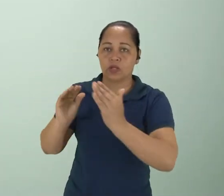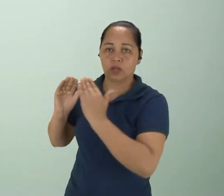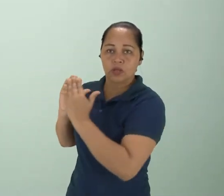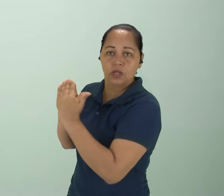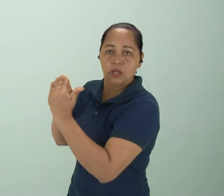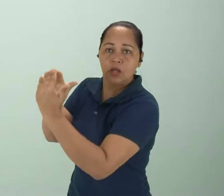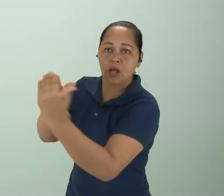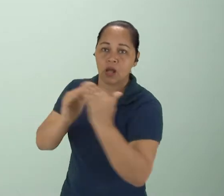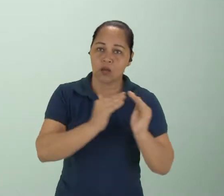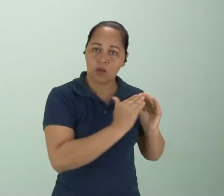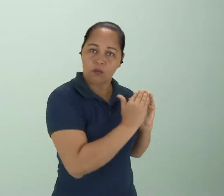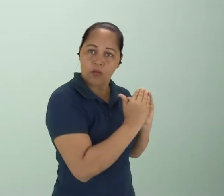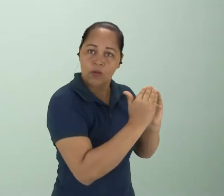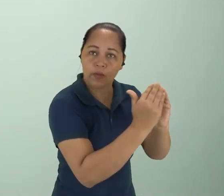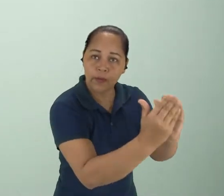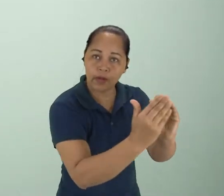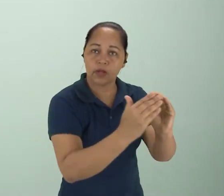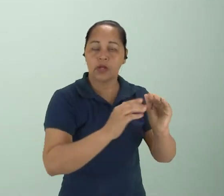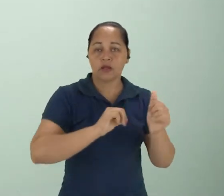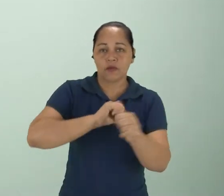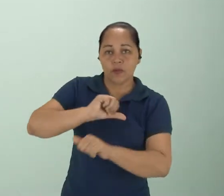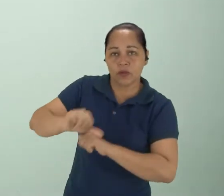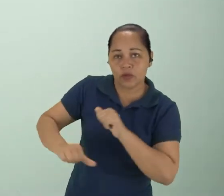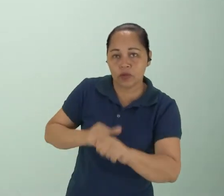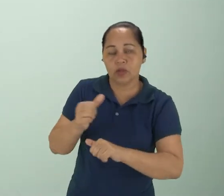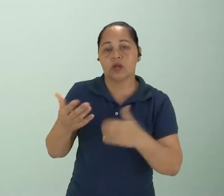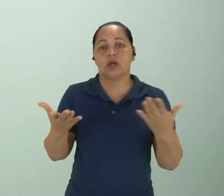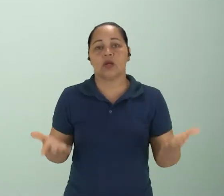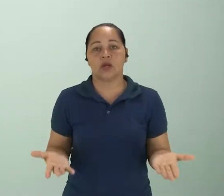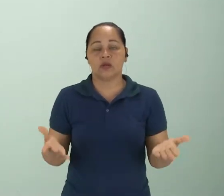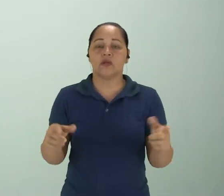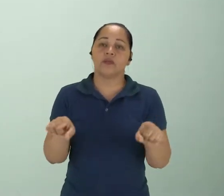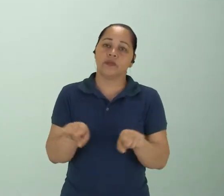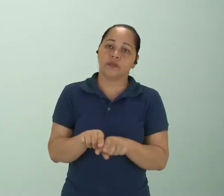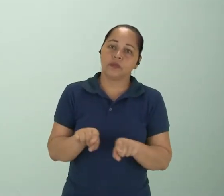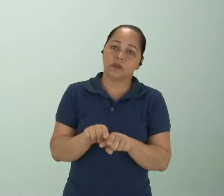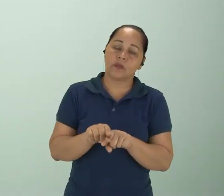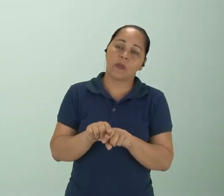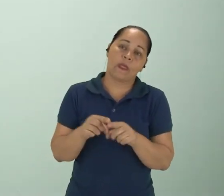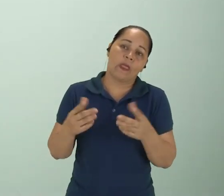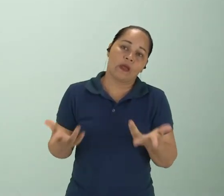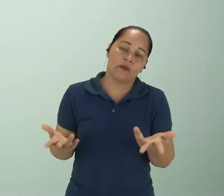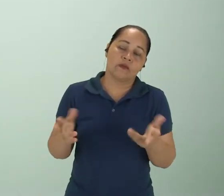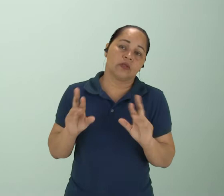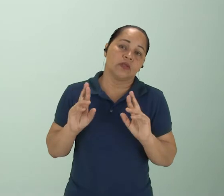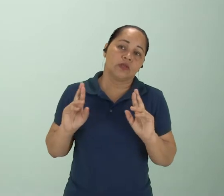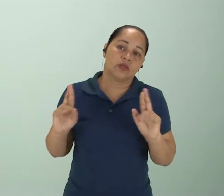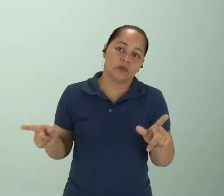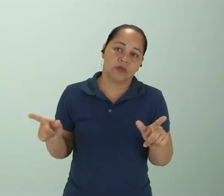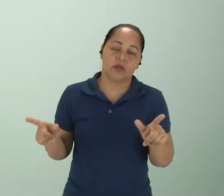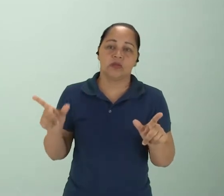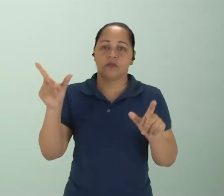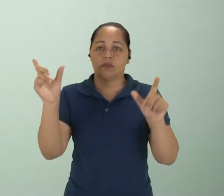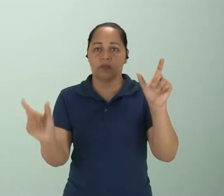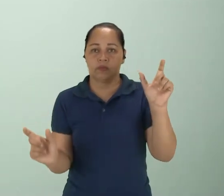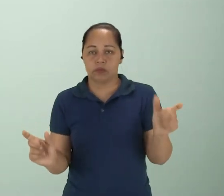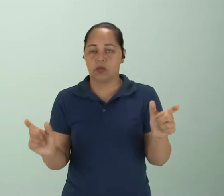isso se torna algo que modifica a construção dessas divergências ou dessa